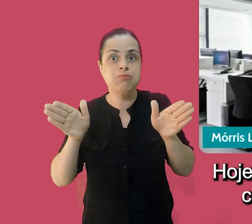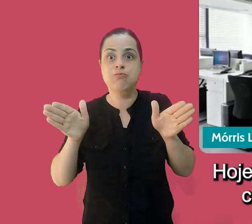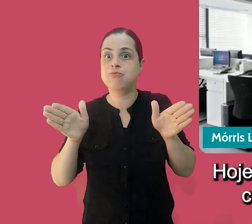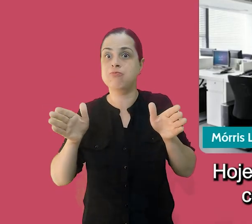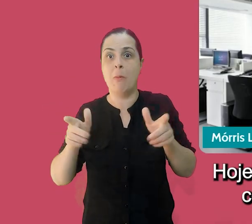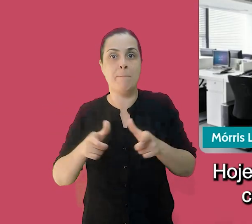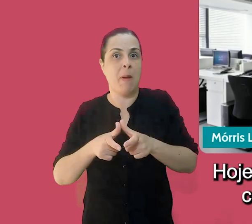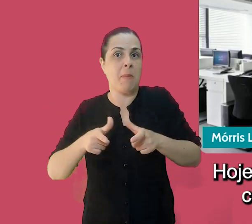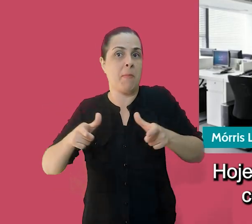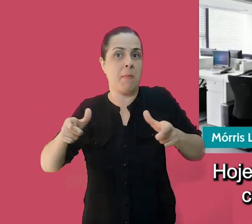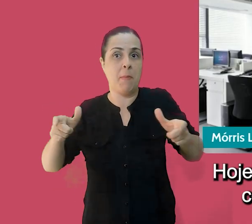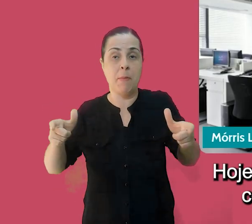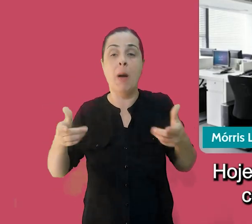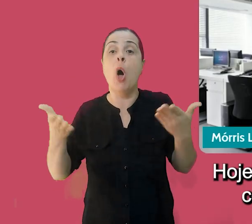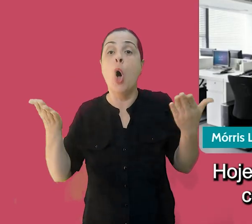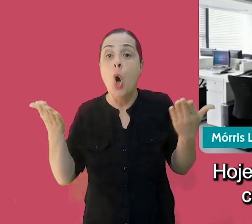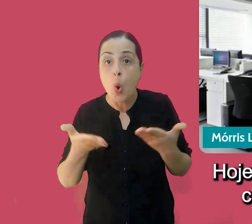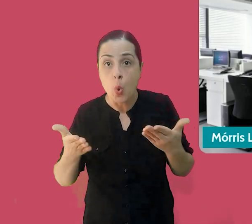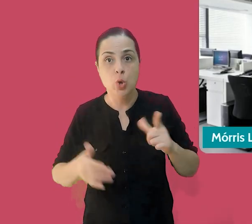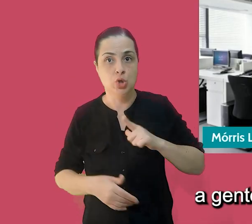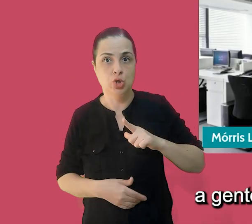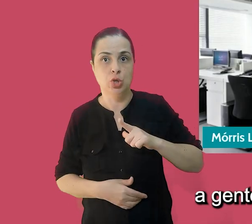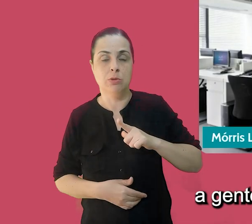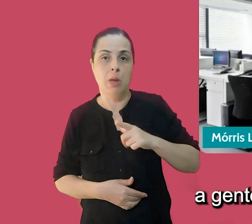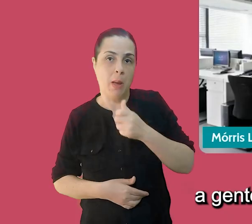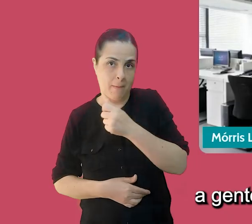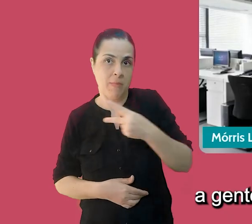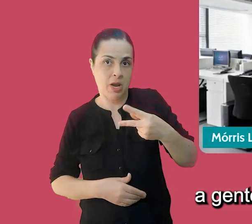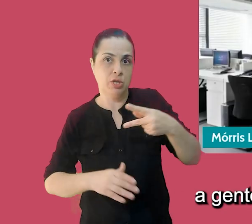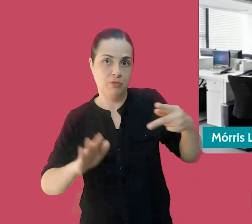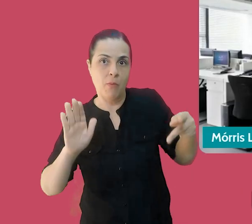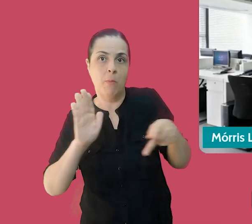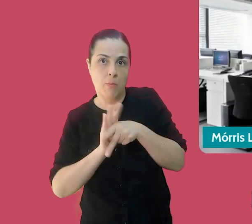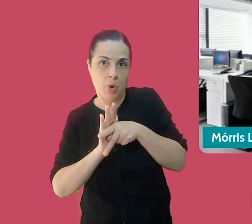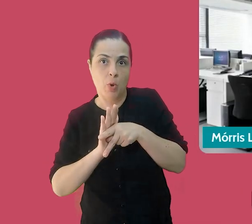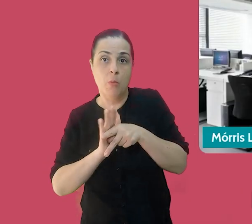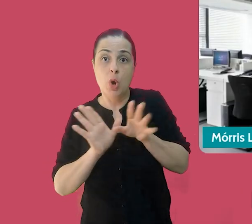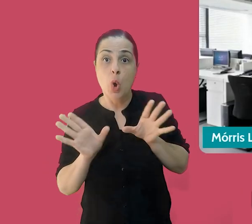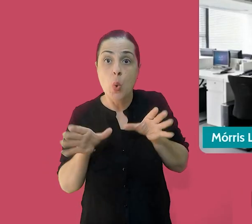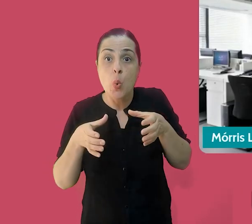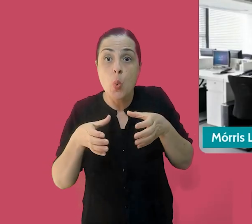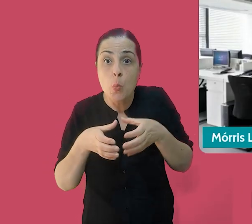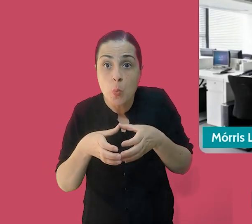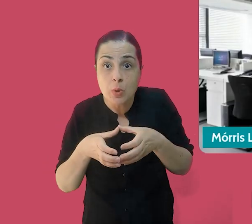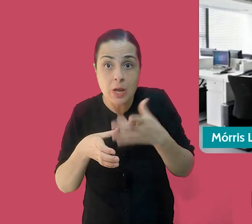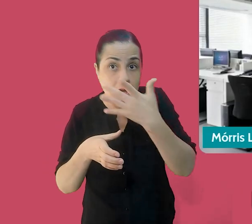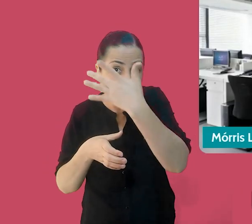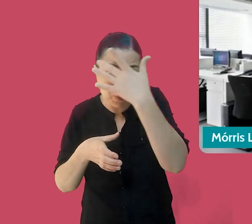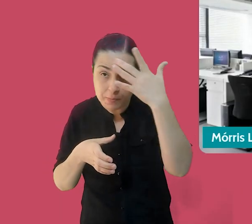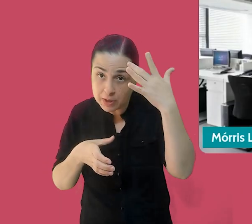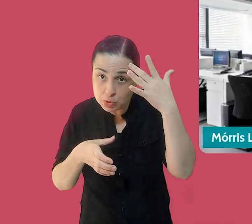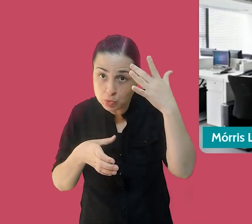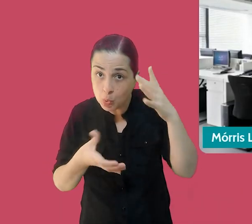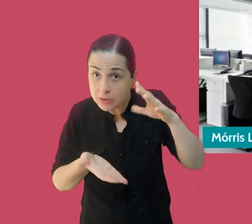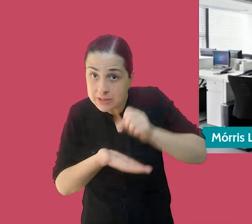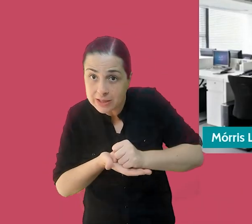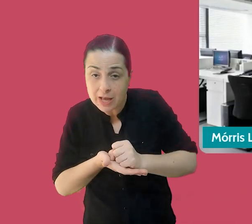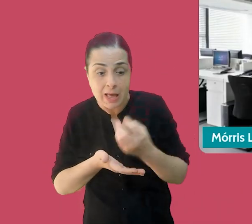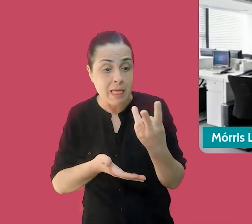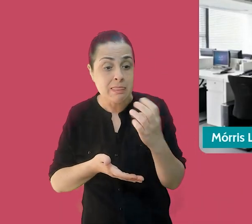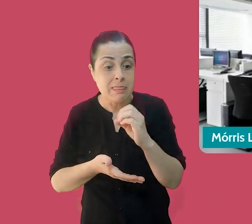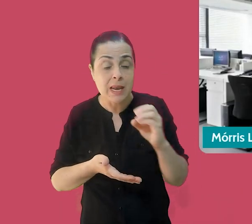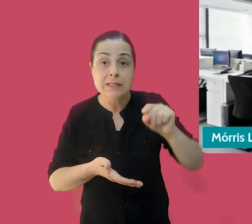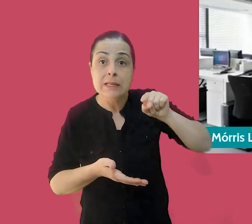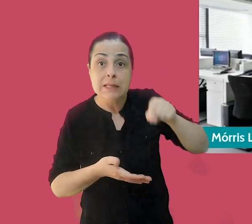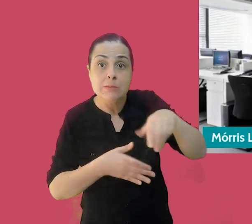gente tem uma plataforma com aplicativo próprio e tal. A gente tem uma grande comunidade, são mais de 300 mil pessoas no Brasil inteiro, que